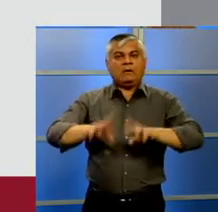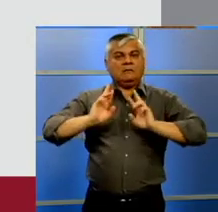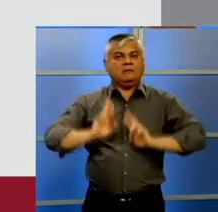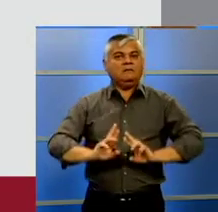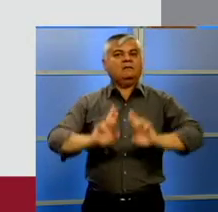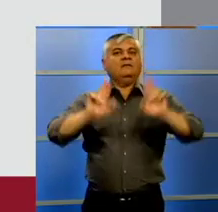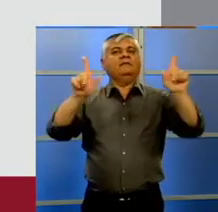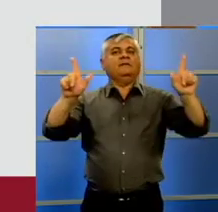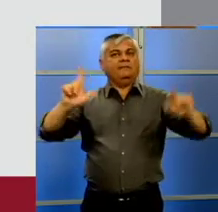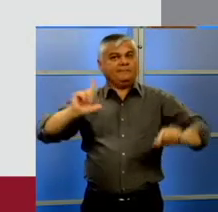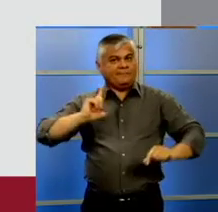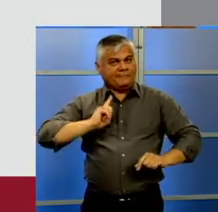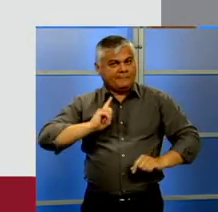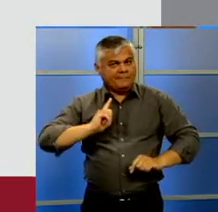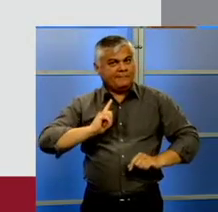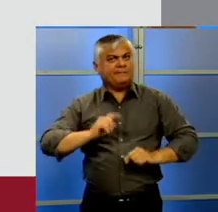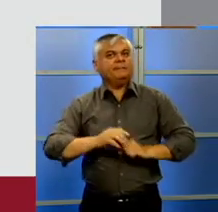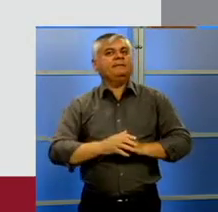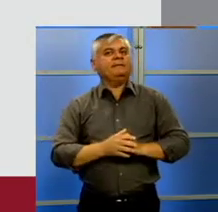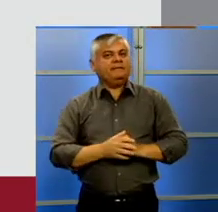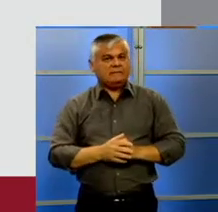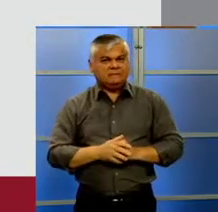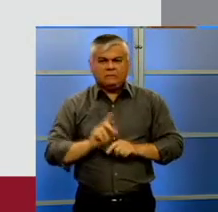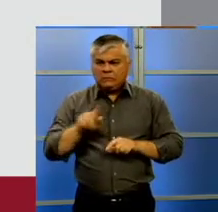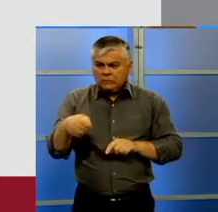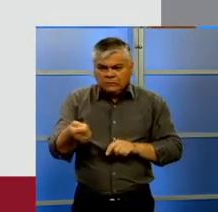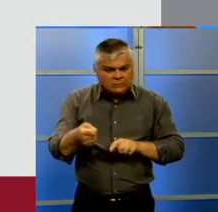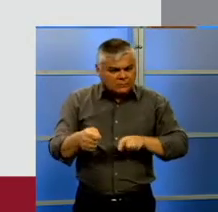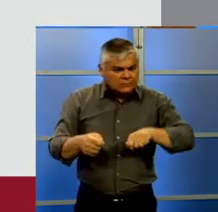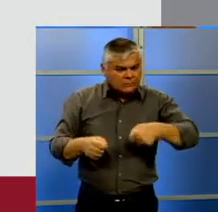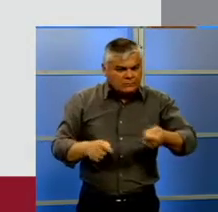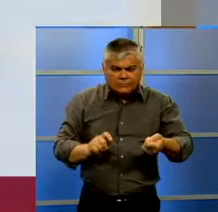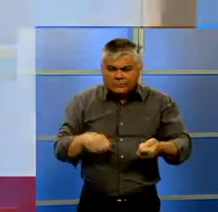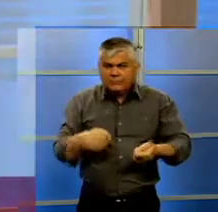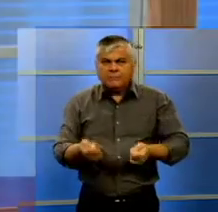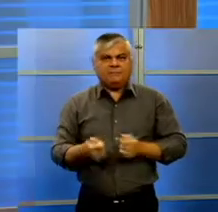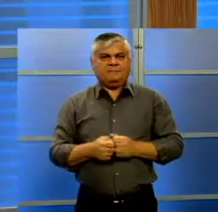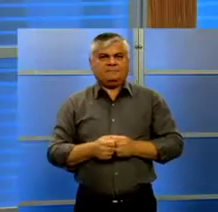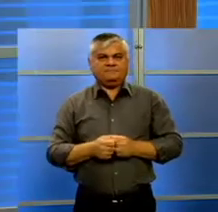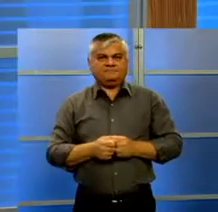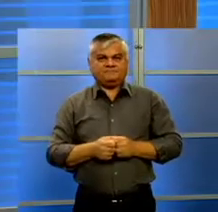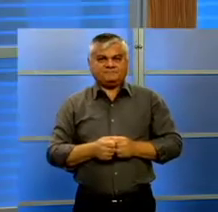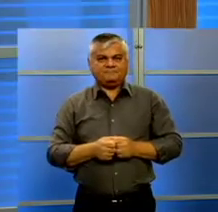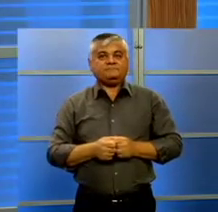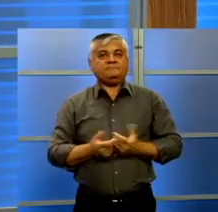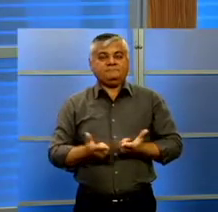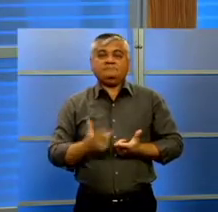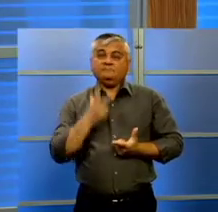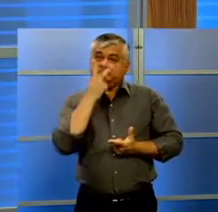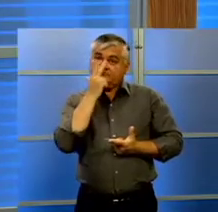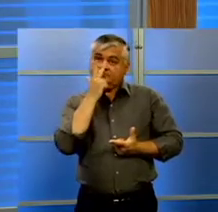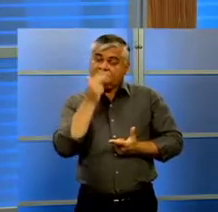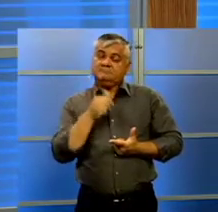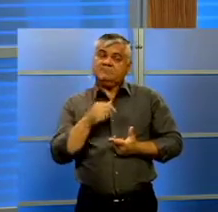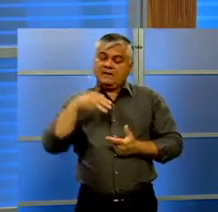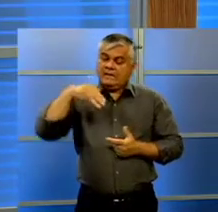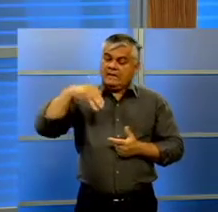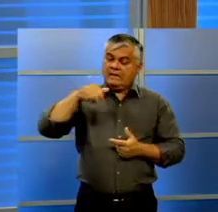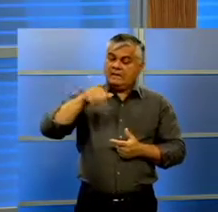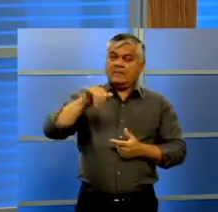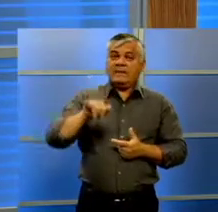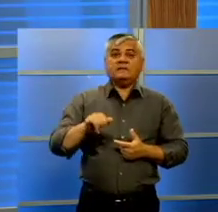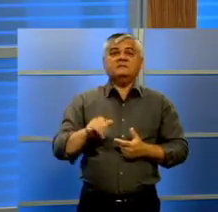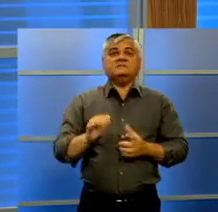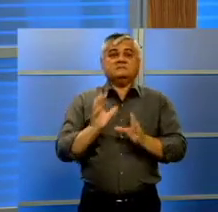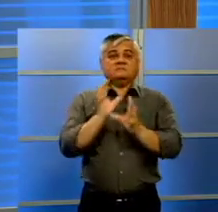contextos de sinalização implicarem nas informações correspondentes. A ação de somar. A mesma